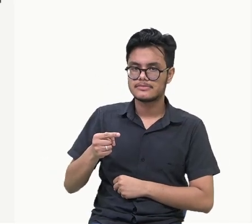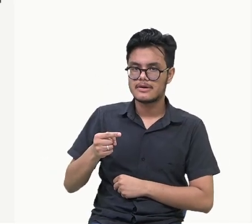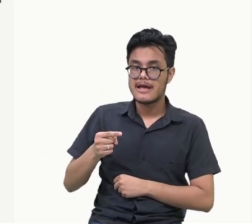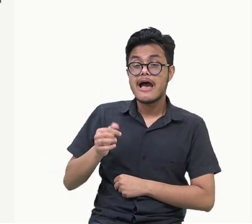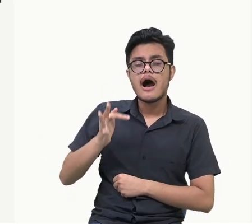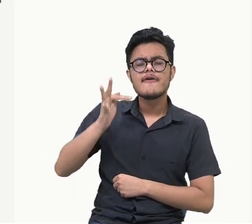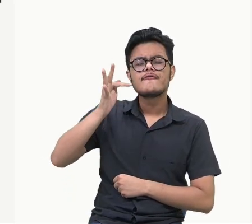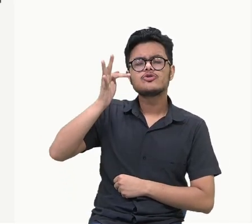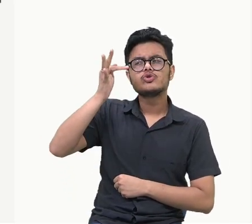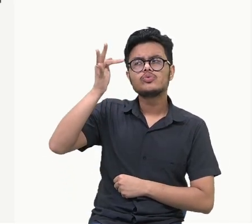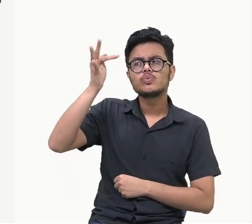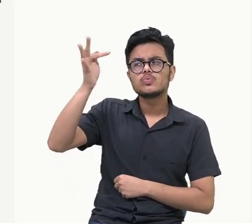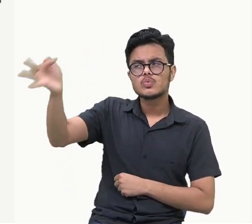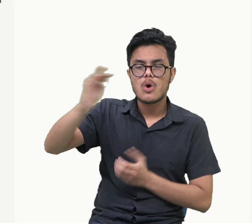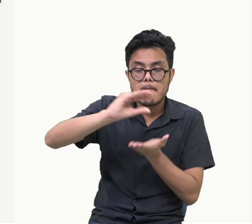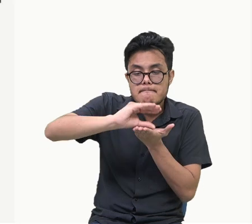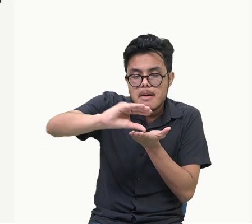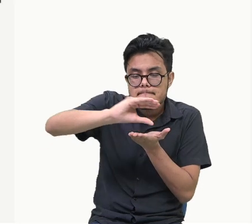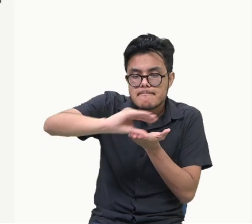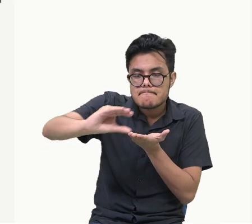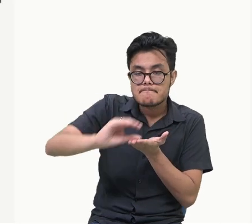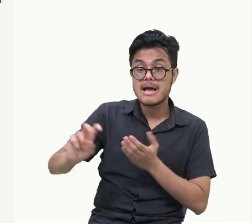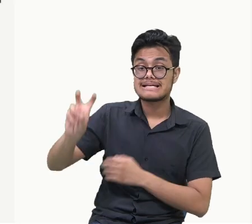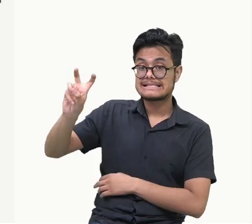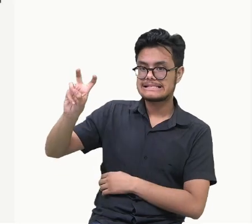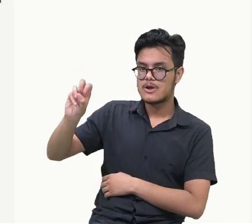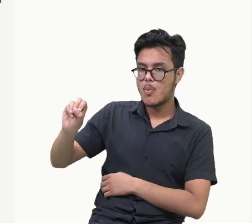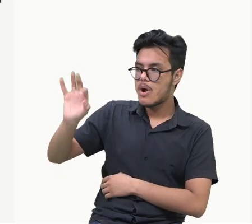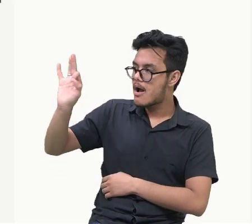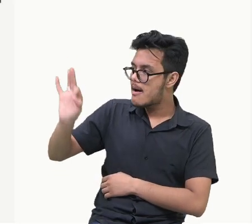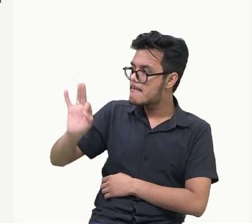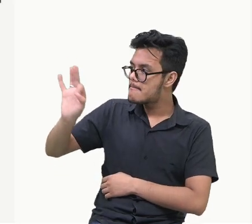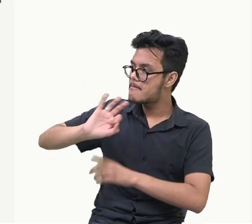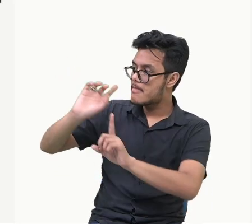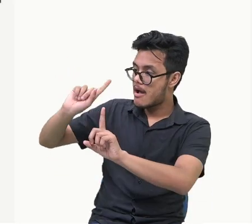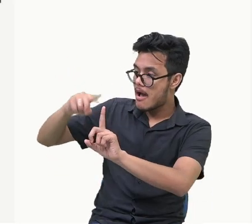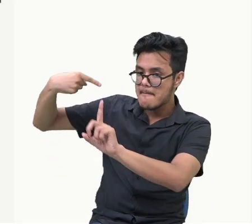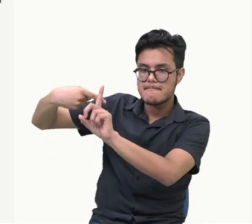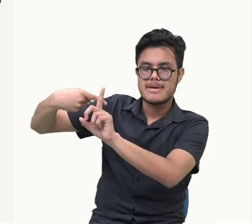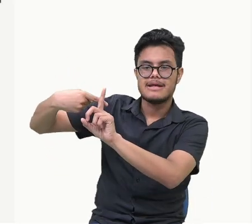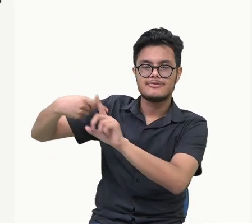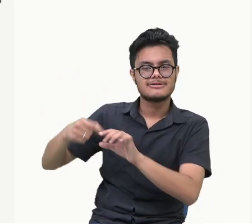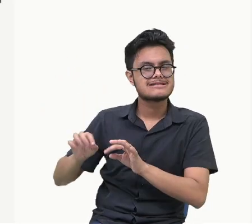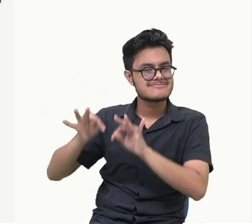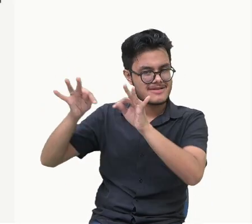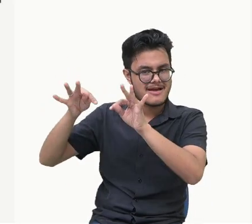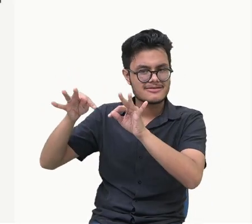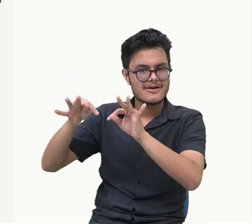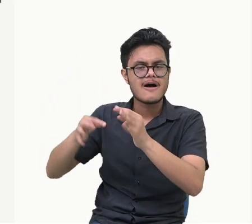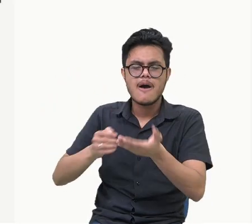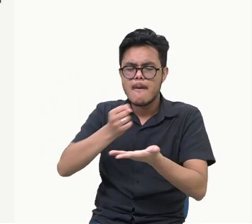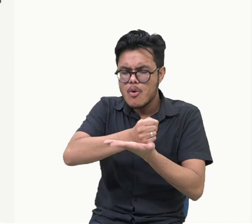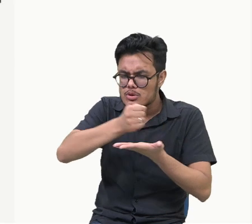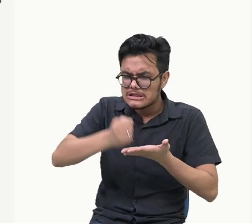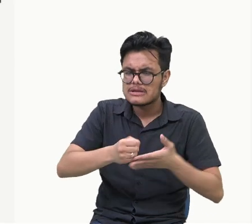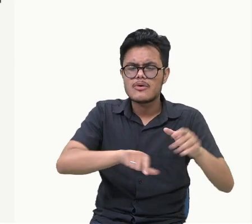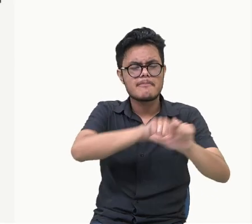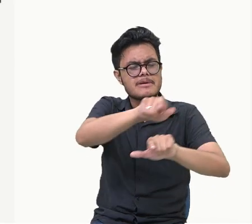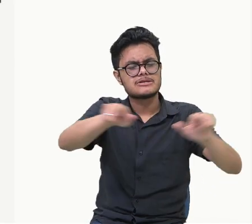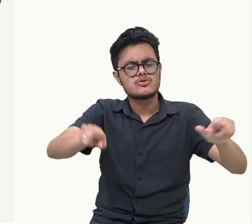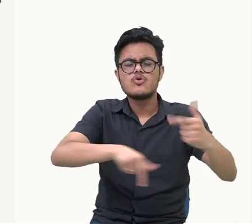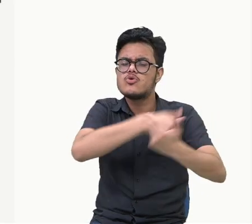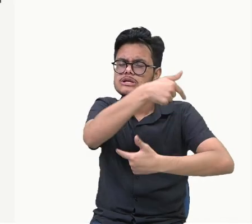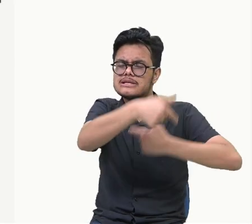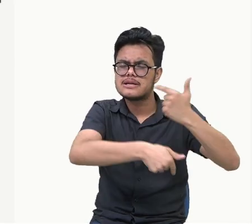unidades. No segundo ano, ela aumentou lá o parque tecnológico, contratou mais funcionários e tal,